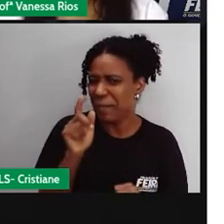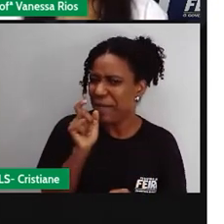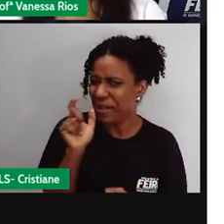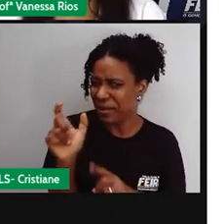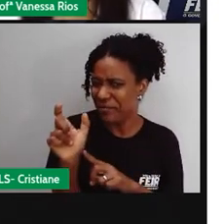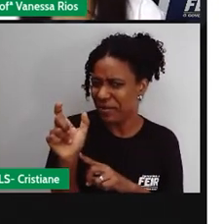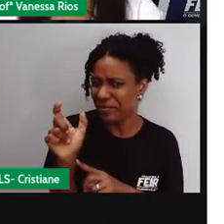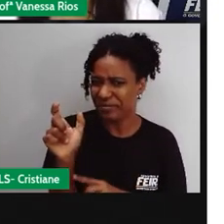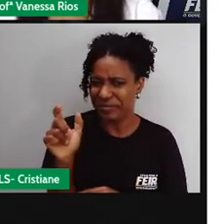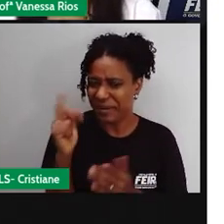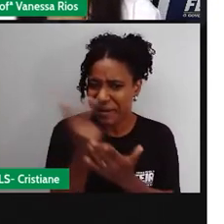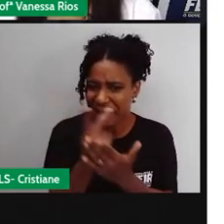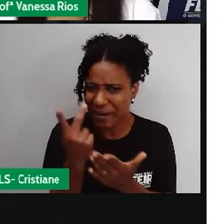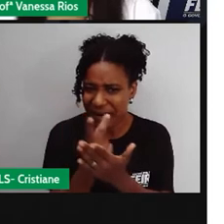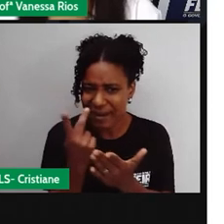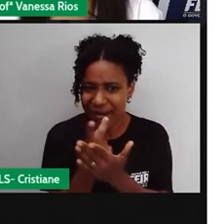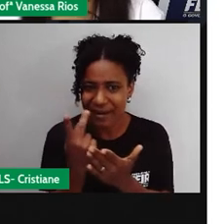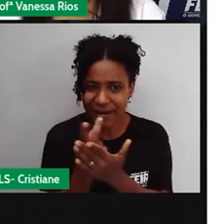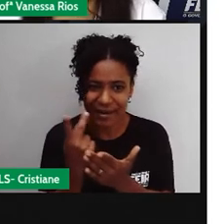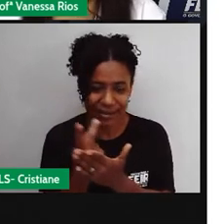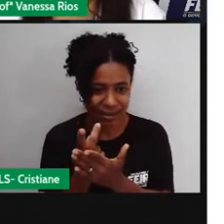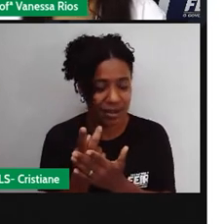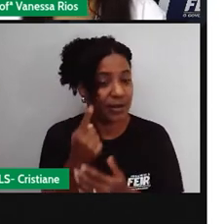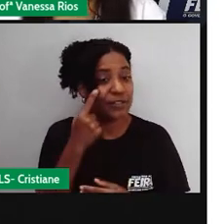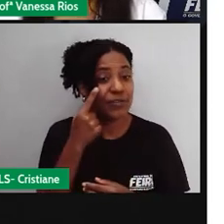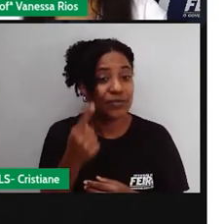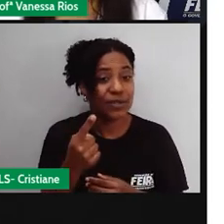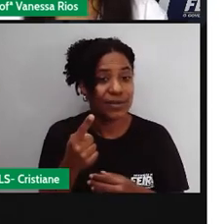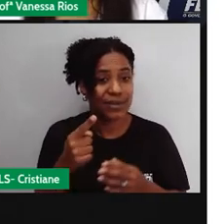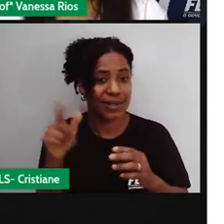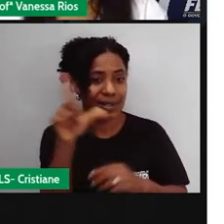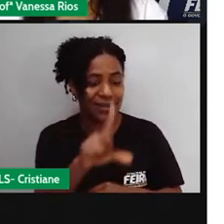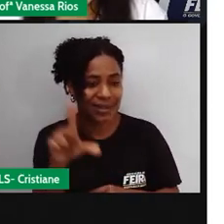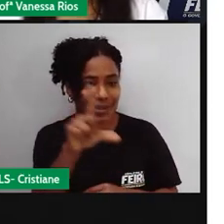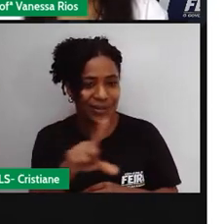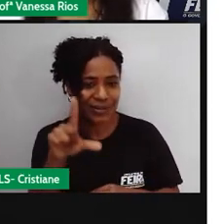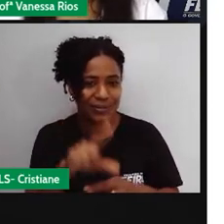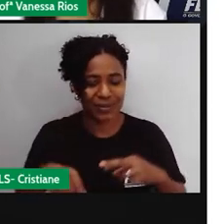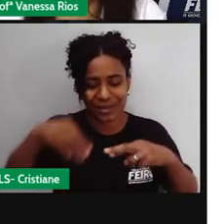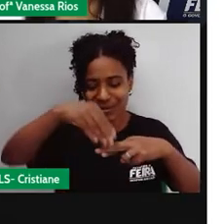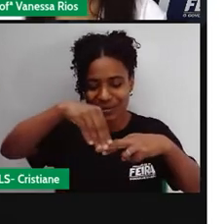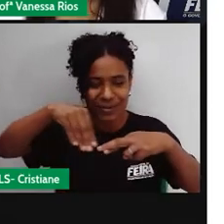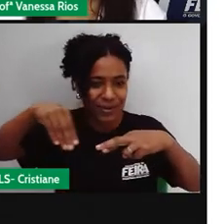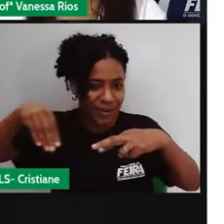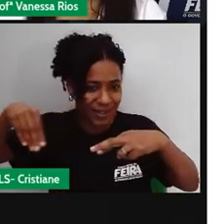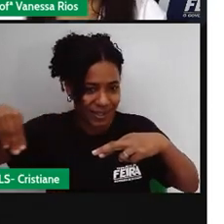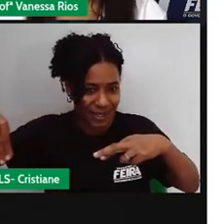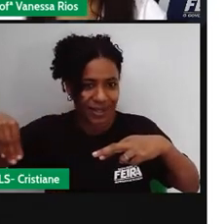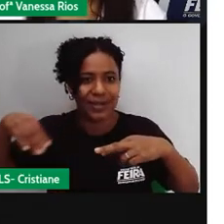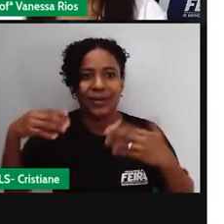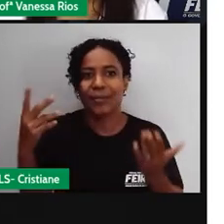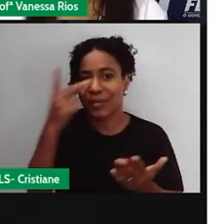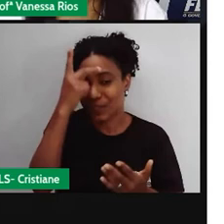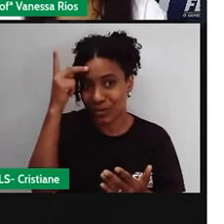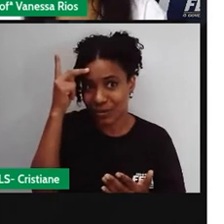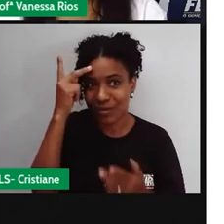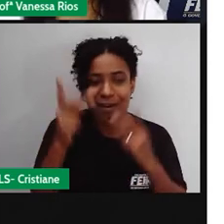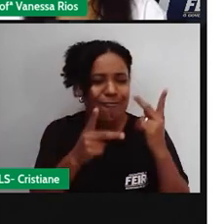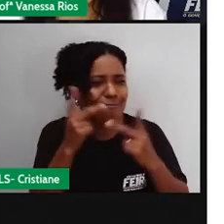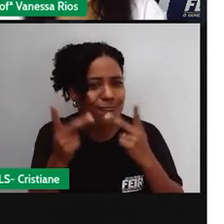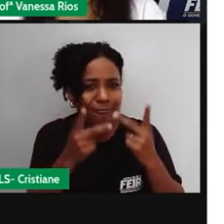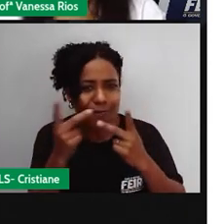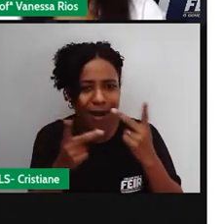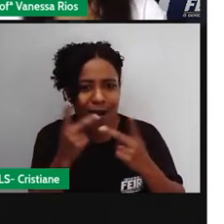gente já viu que na literatura de cordel, essas expressões, né, a forma como as pessoas falam e pronunciam